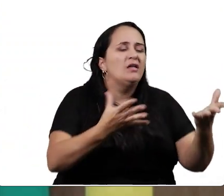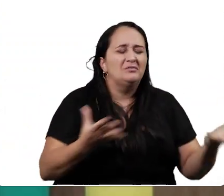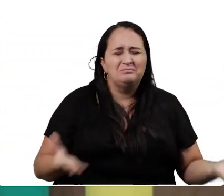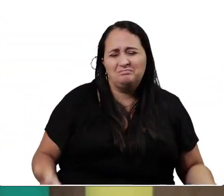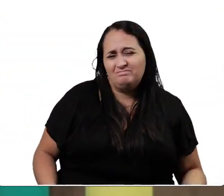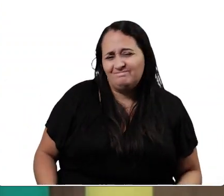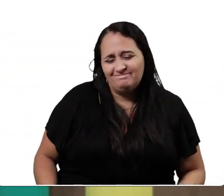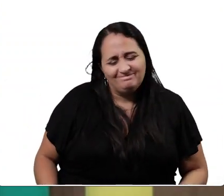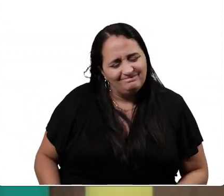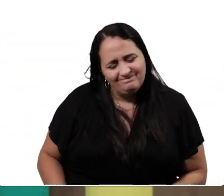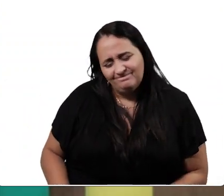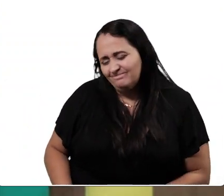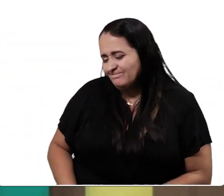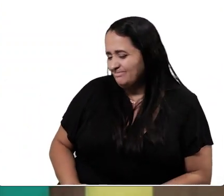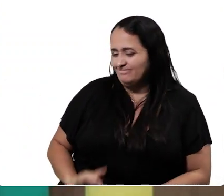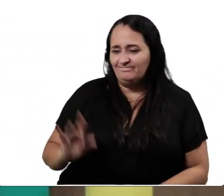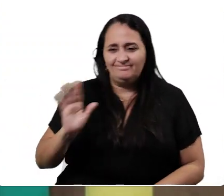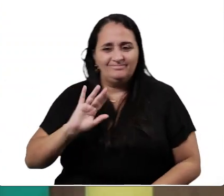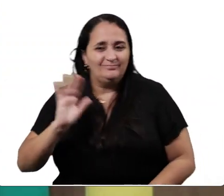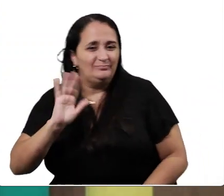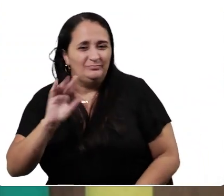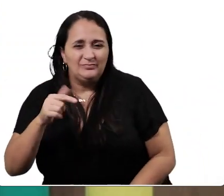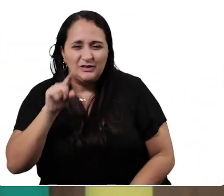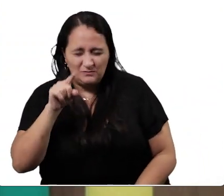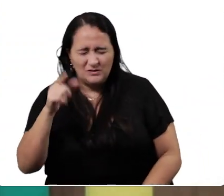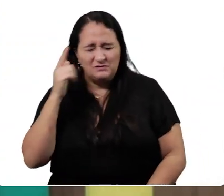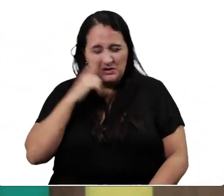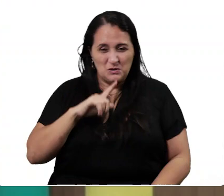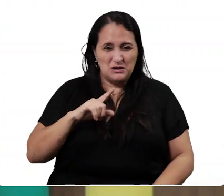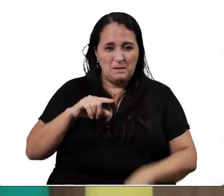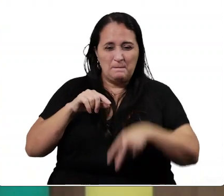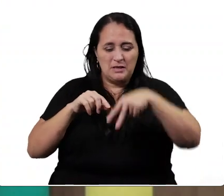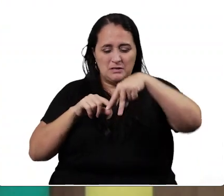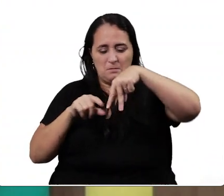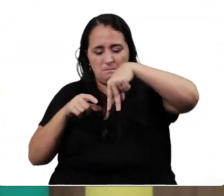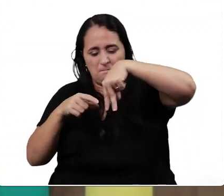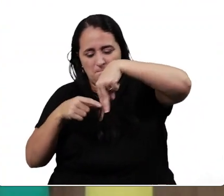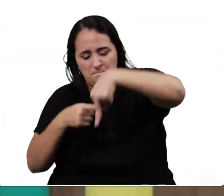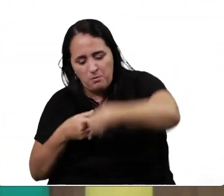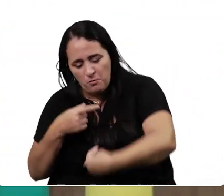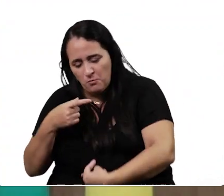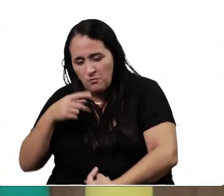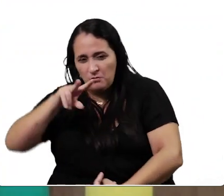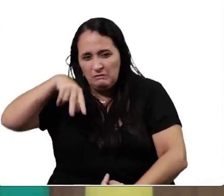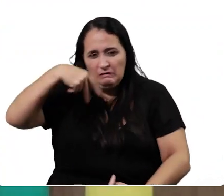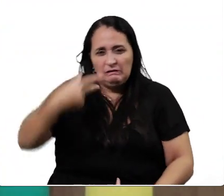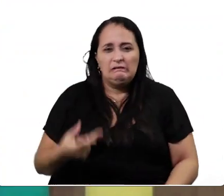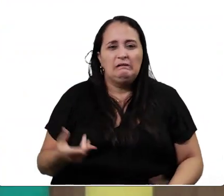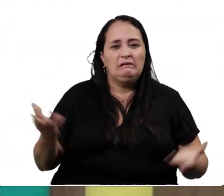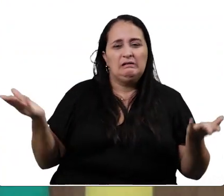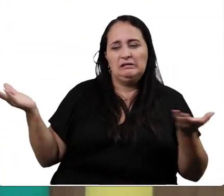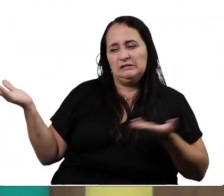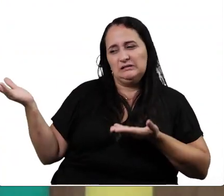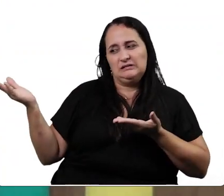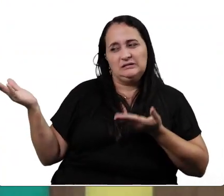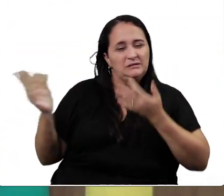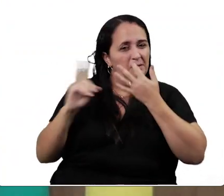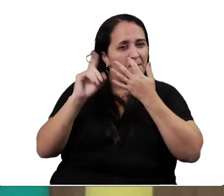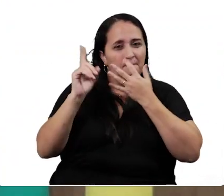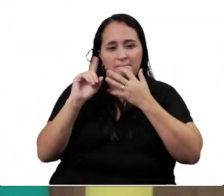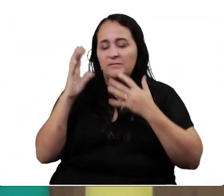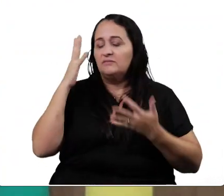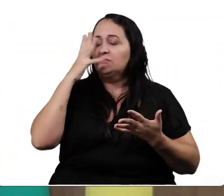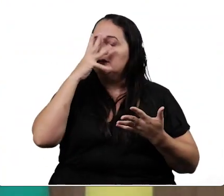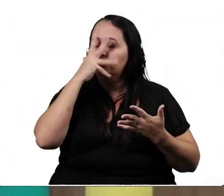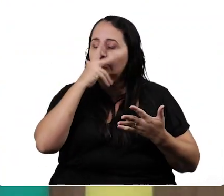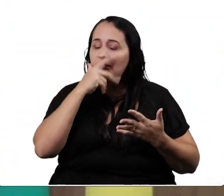dele para a gente conseguir vencer. Mas a disputa entre esses dois foi um lindo exemplo de uma